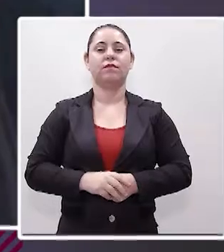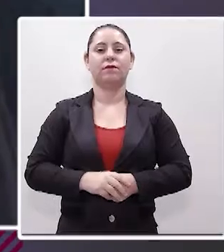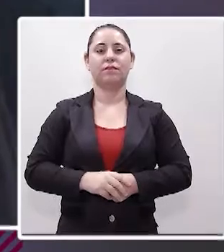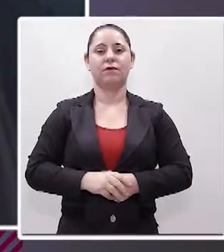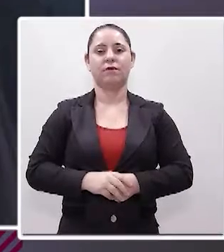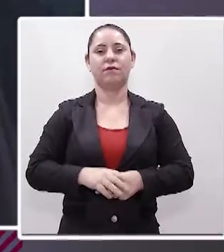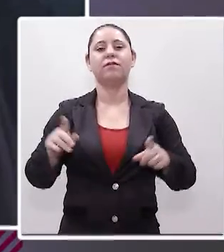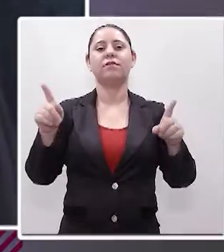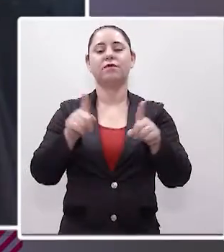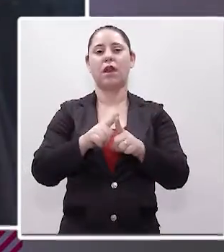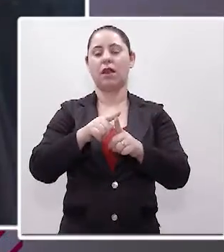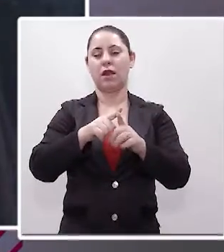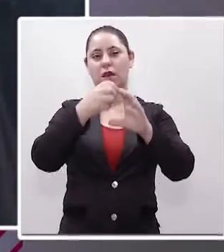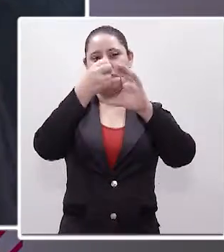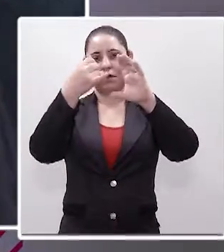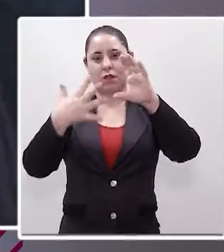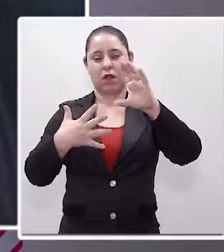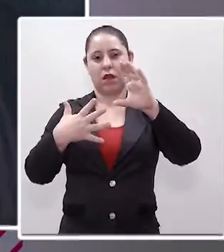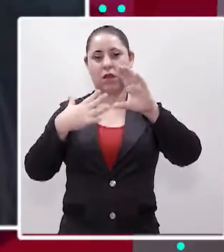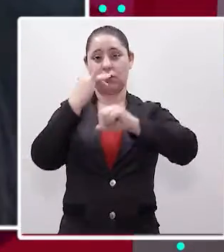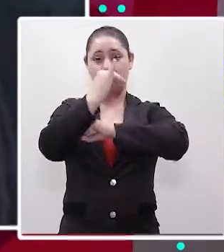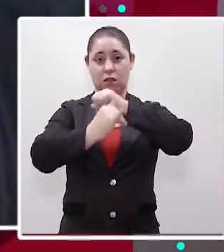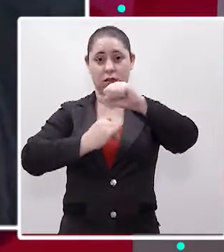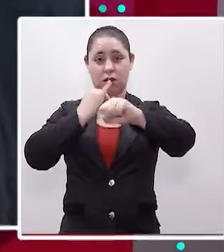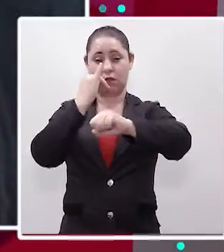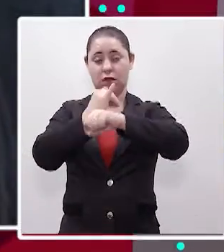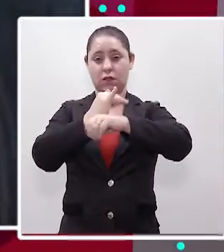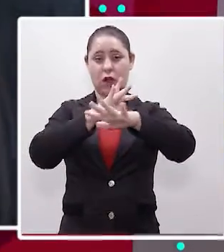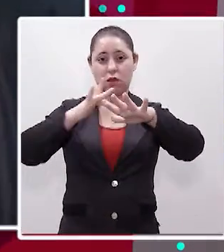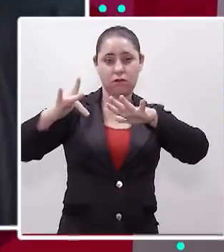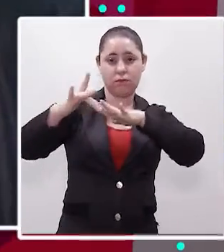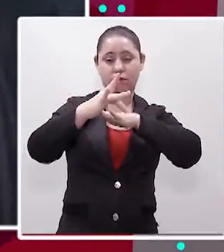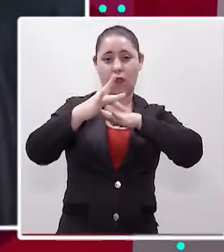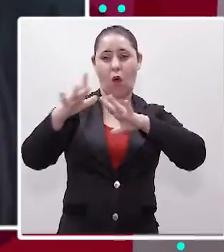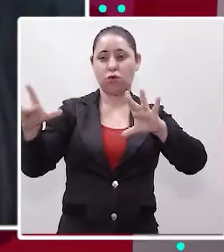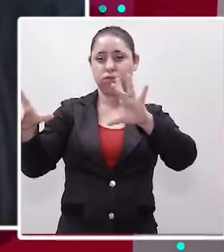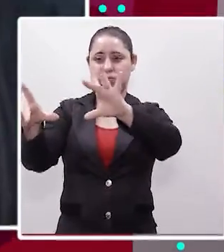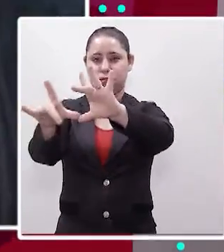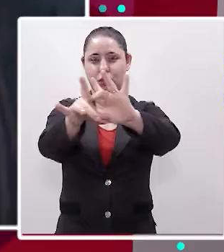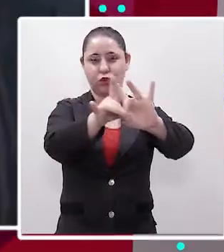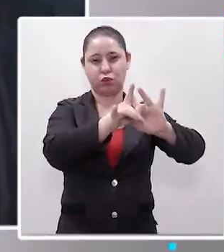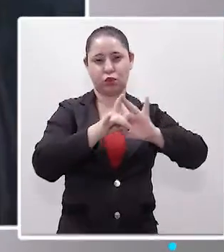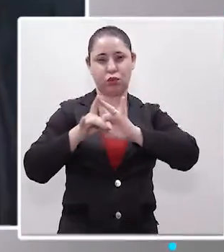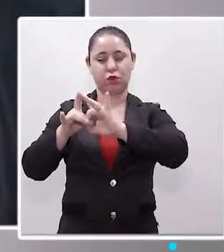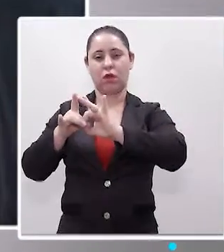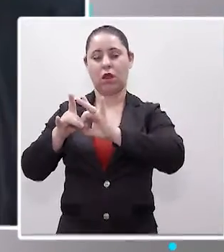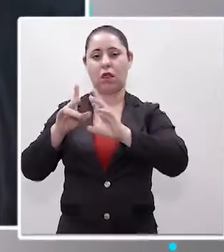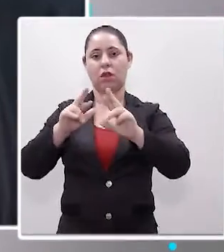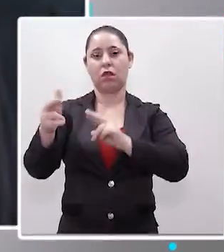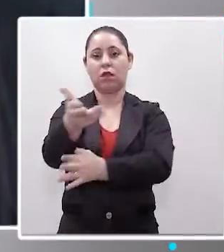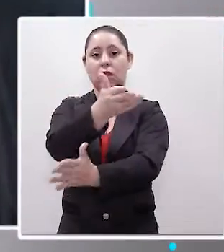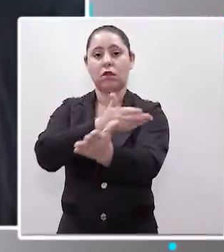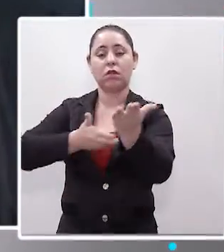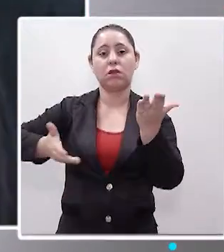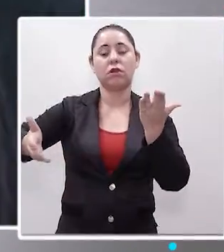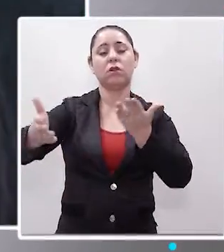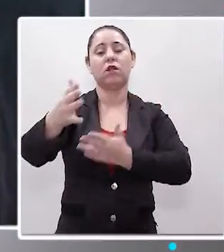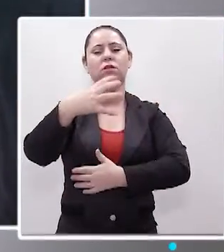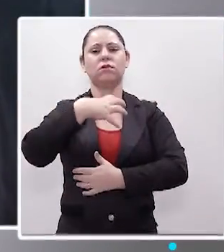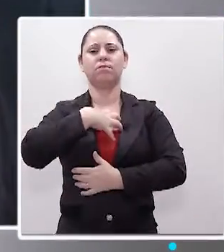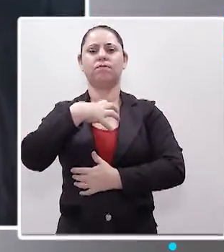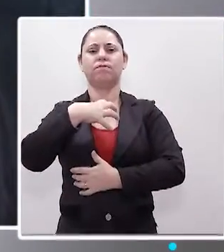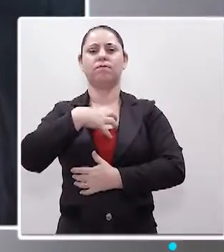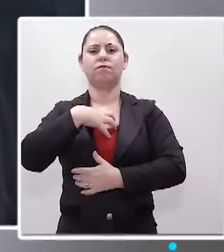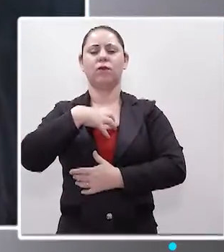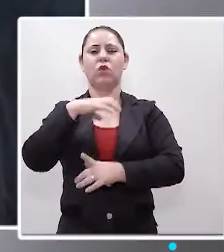universidades. Essa citou até, eu acho, uma característica da internet, das redes, dessas interconexões, essa troca de